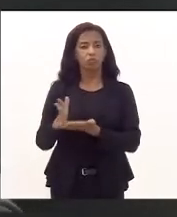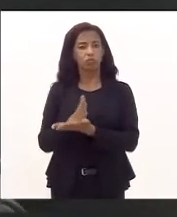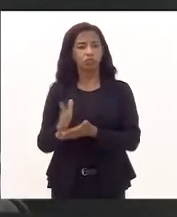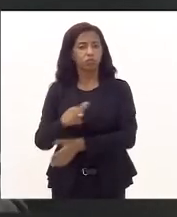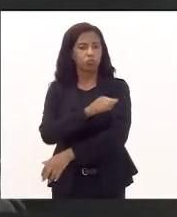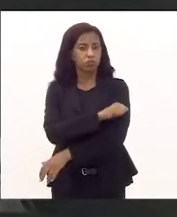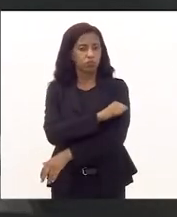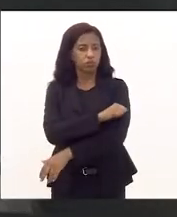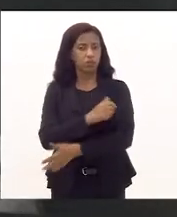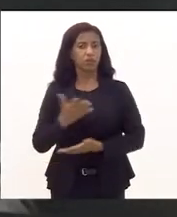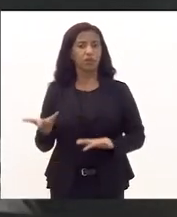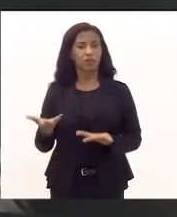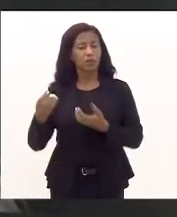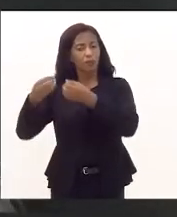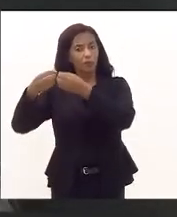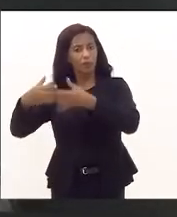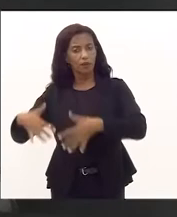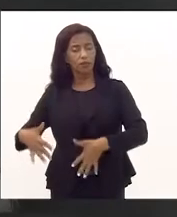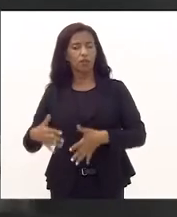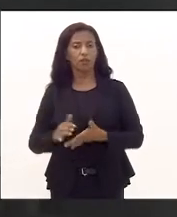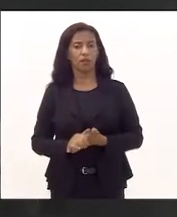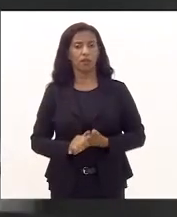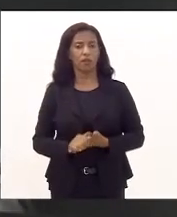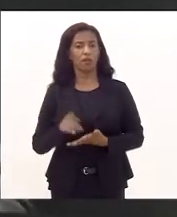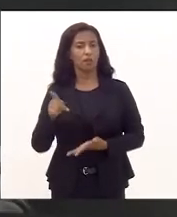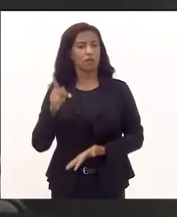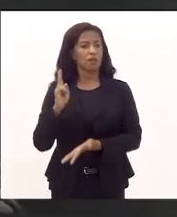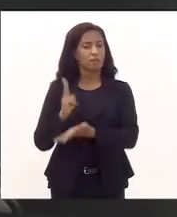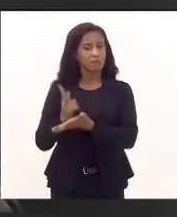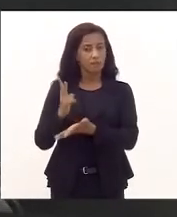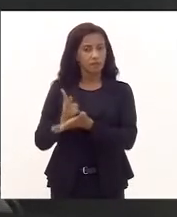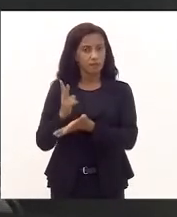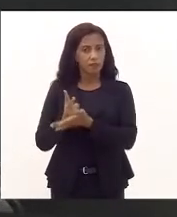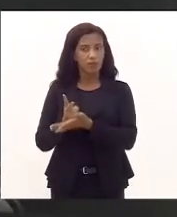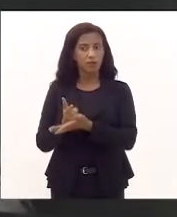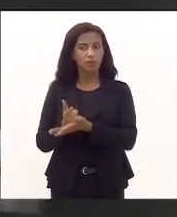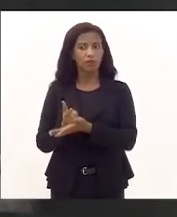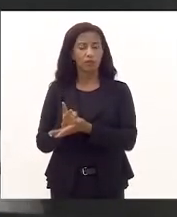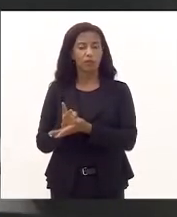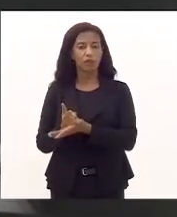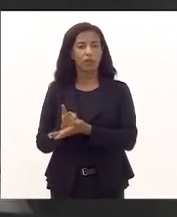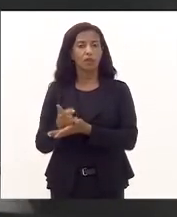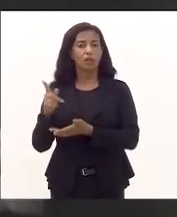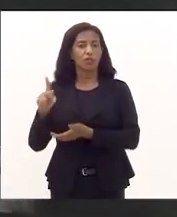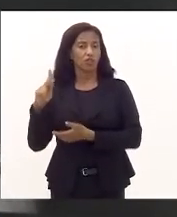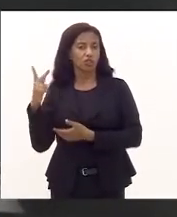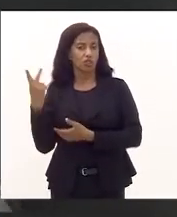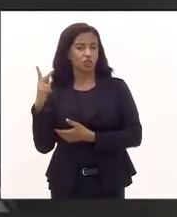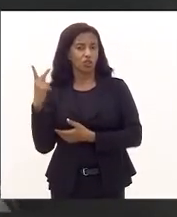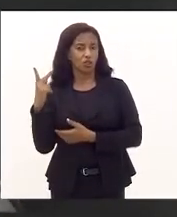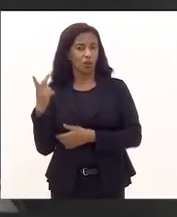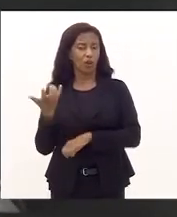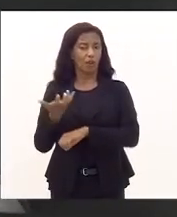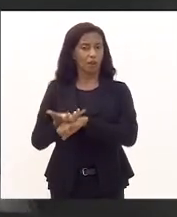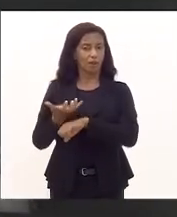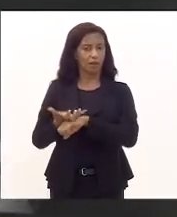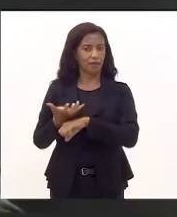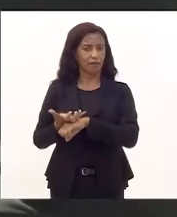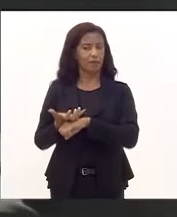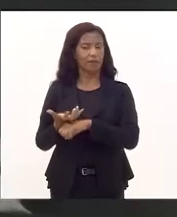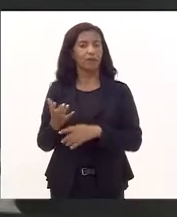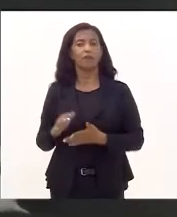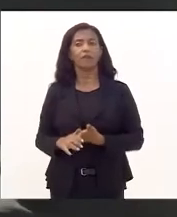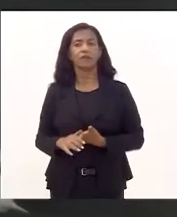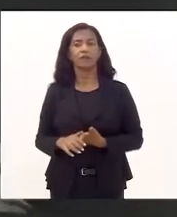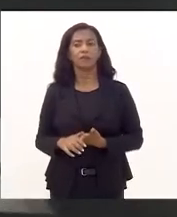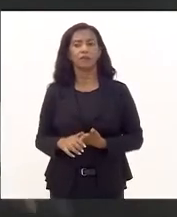alunos que estão prejudicados desse mesmo caso dessa matéria do Ginipapo, da questão